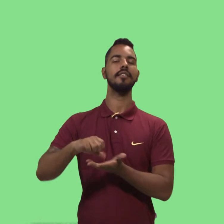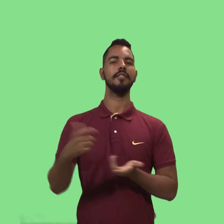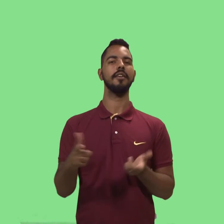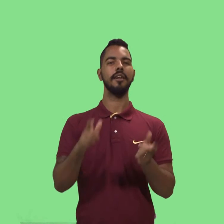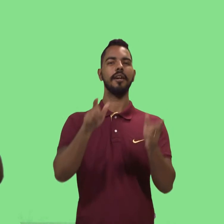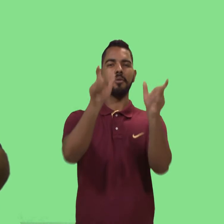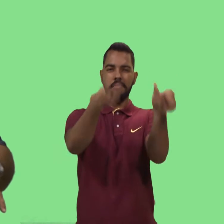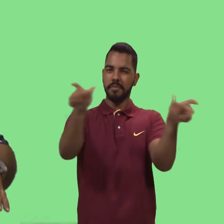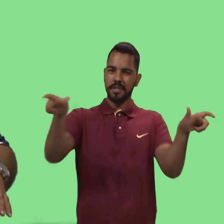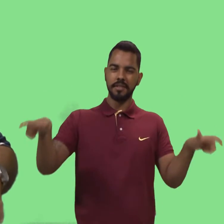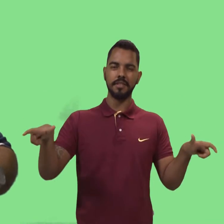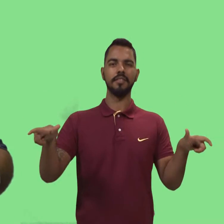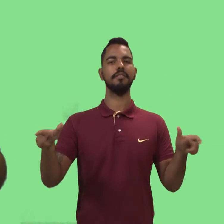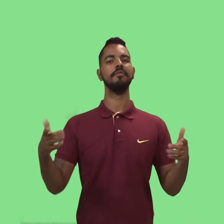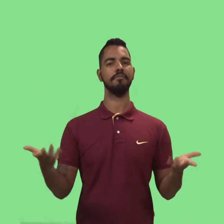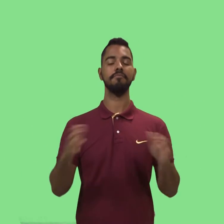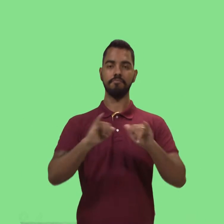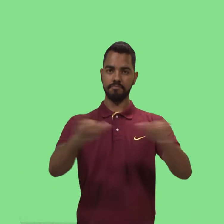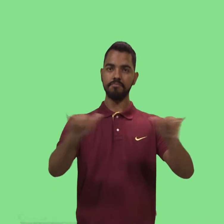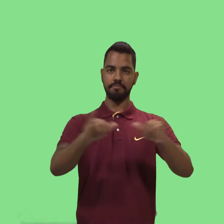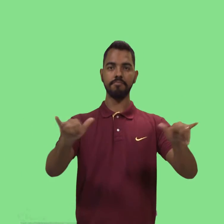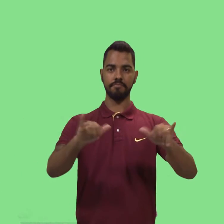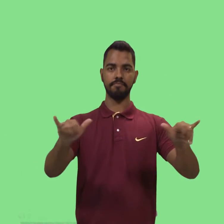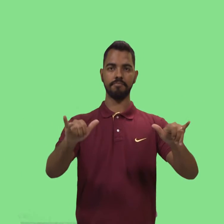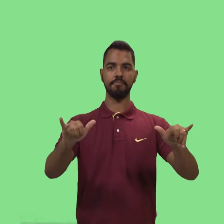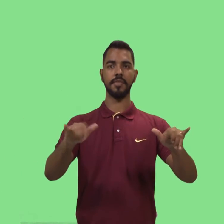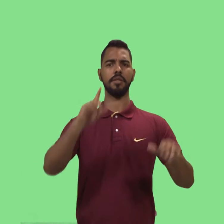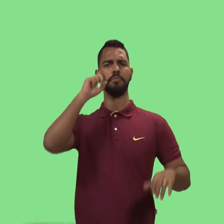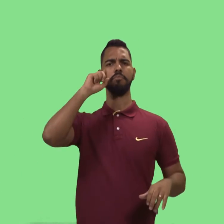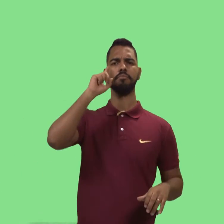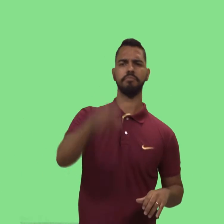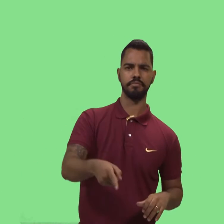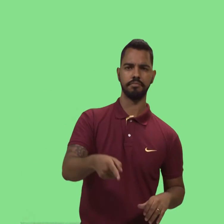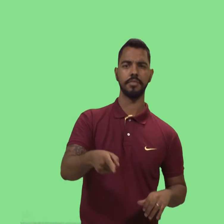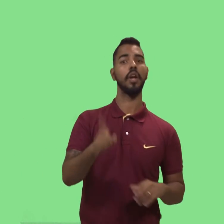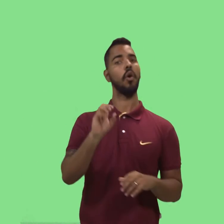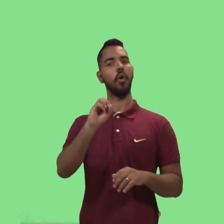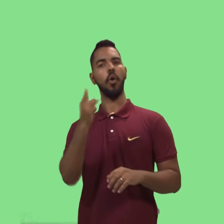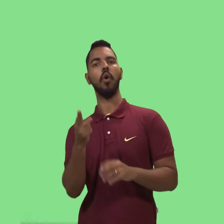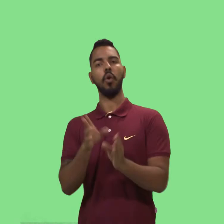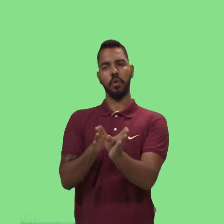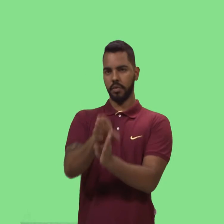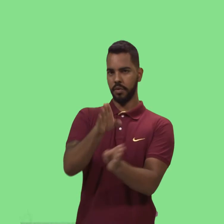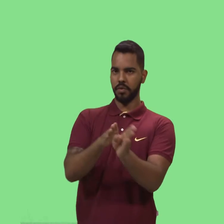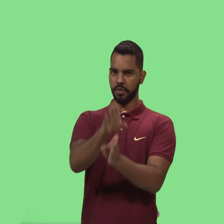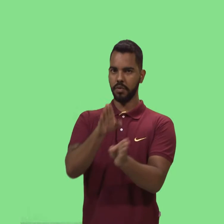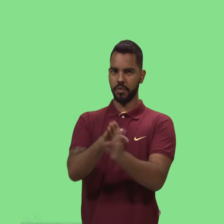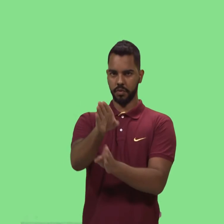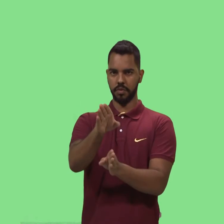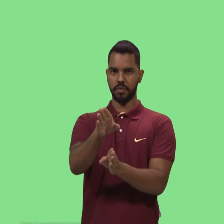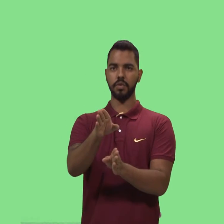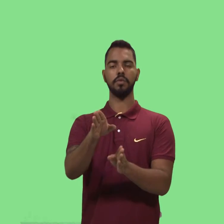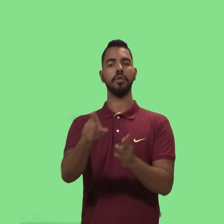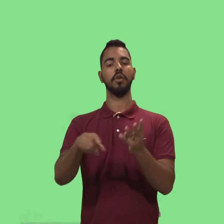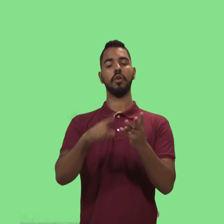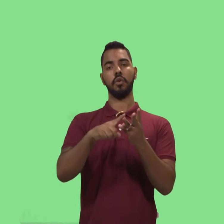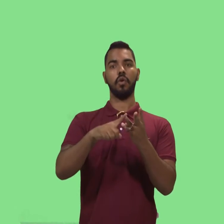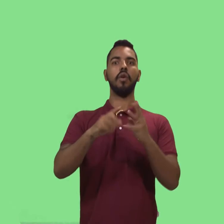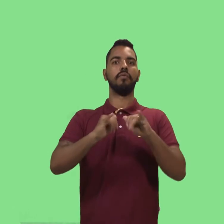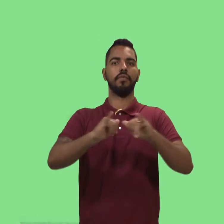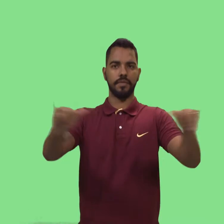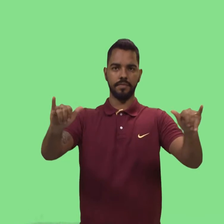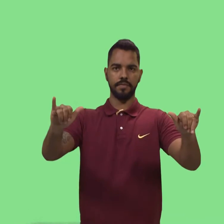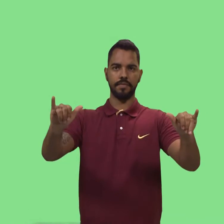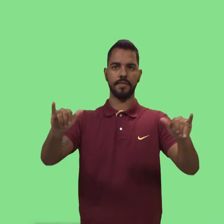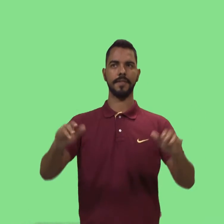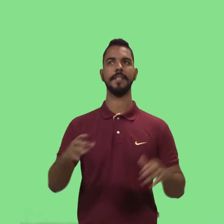Este texto tem como finalidade ordenar, avisar ou instruir. São objetos de circulares as